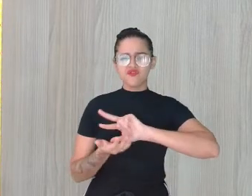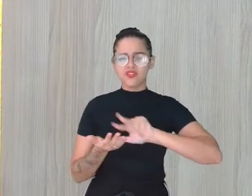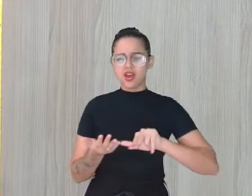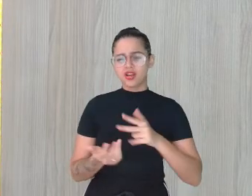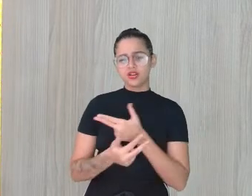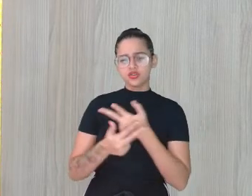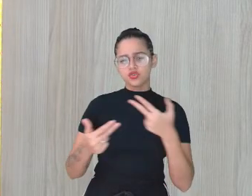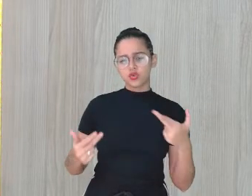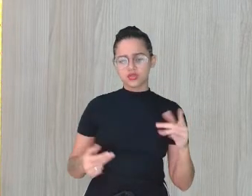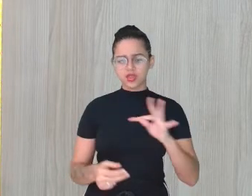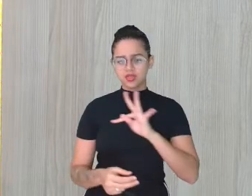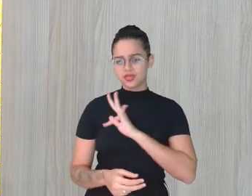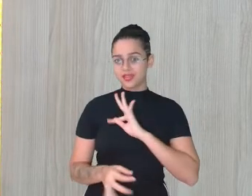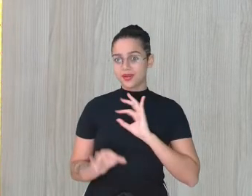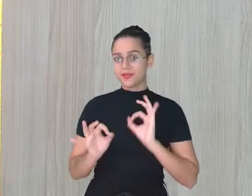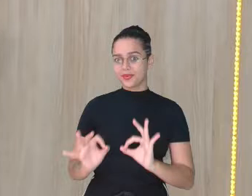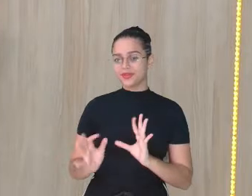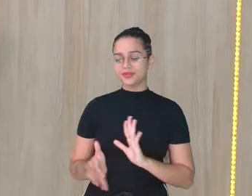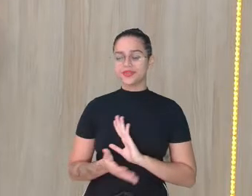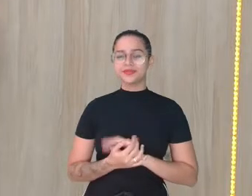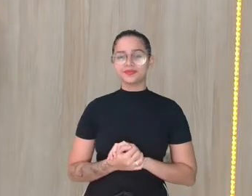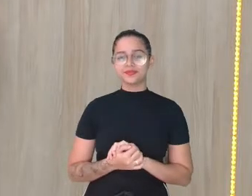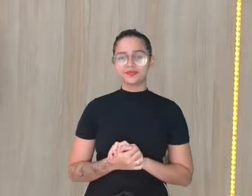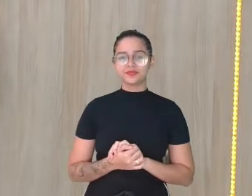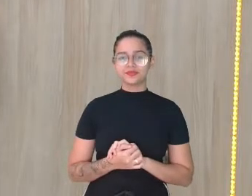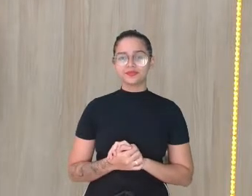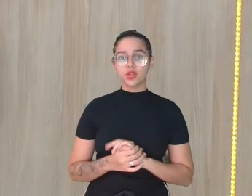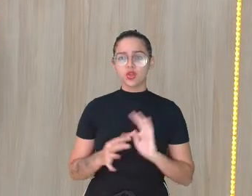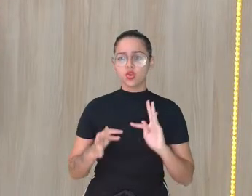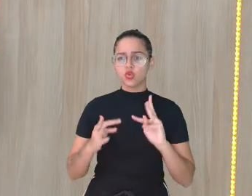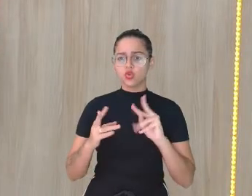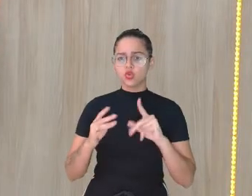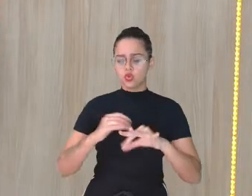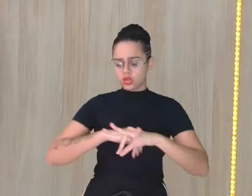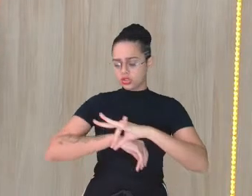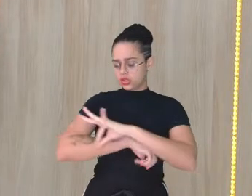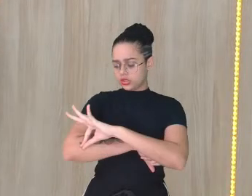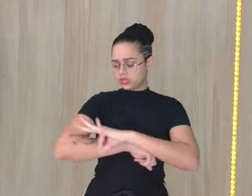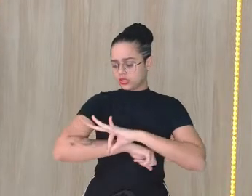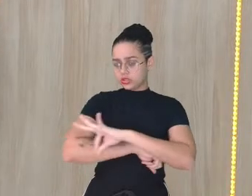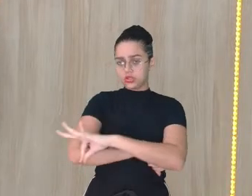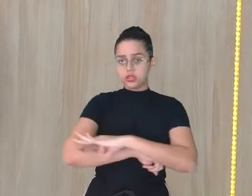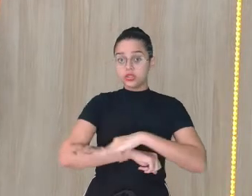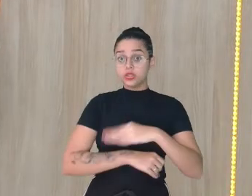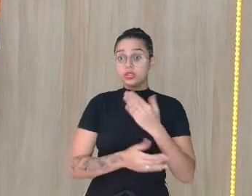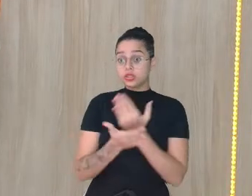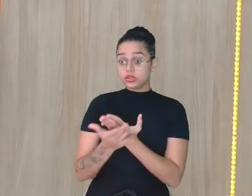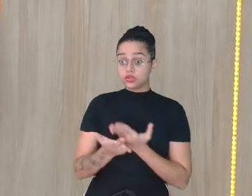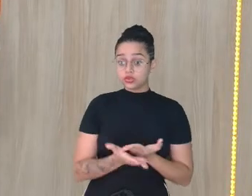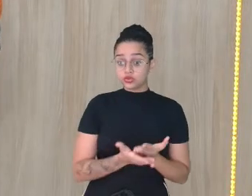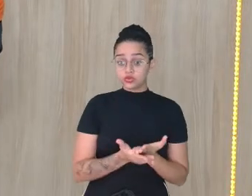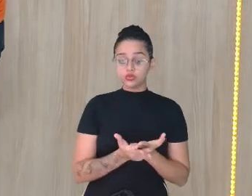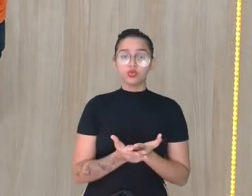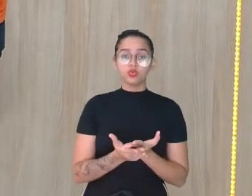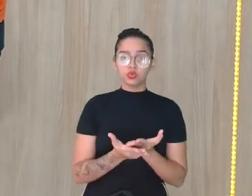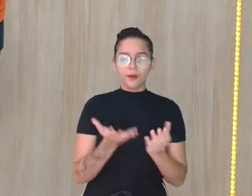mesmo, né? E tudo isso, um arquiteto, ele estuda, não é? Isoladamente na Mas faculdade. Ele tem que ter